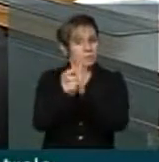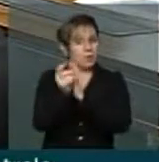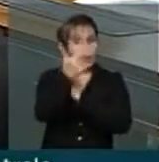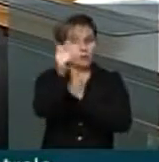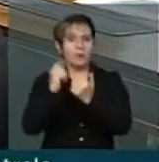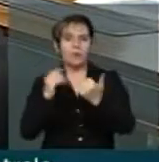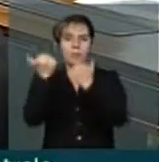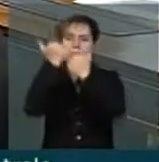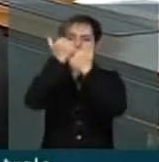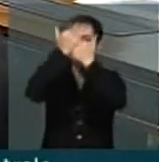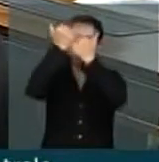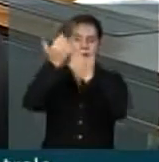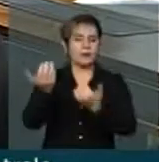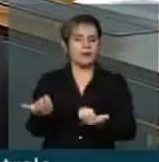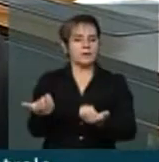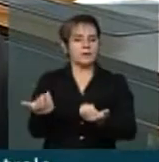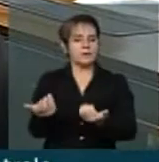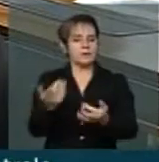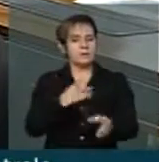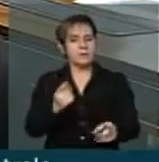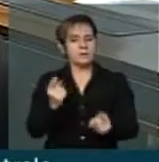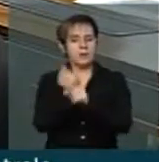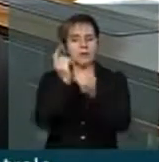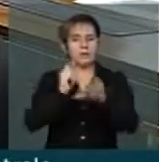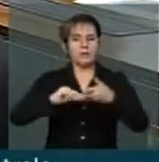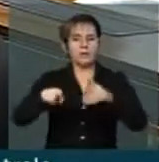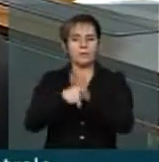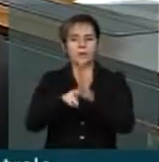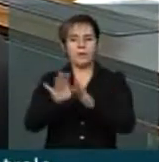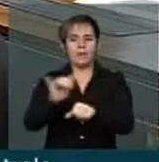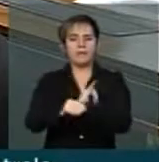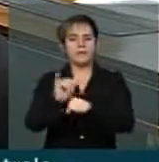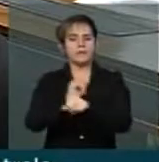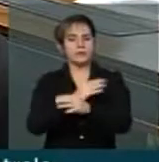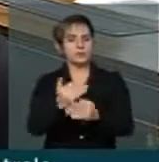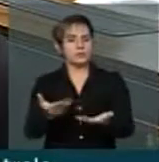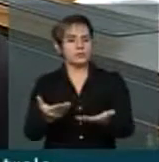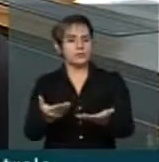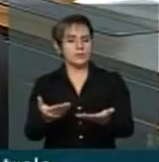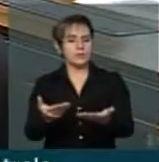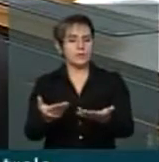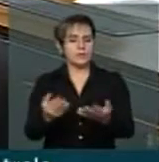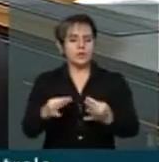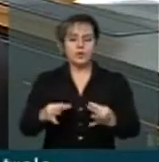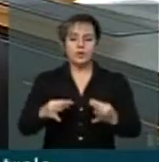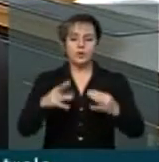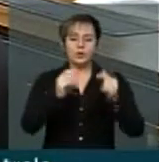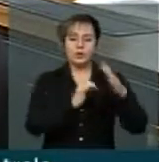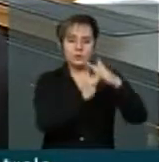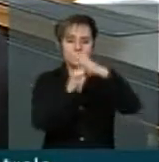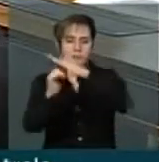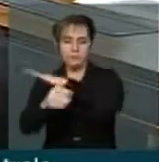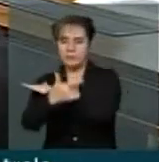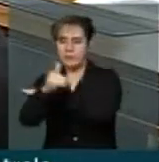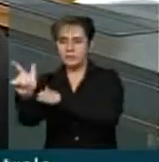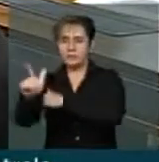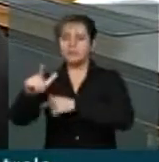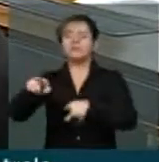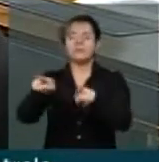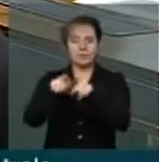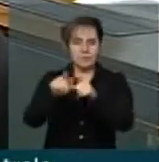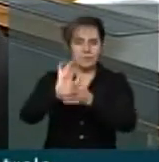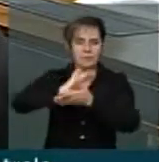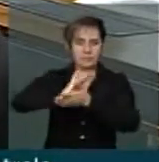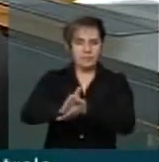esse impacto que foi dado da infraestrutura, ele acaba afetando todas as outras companhias a